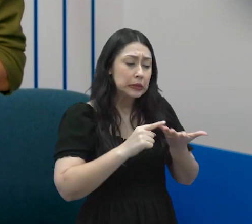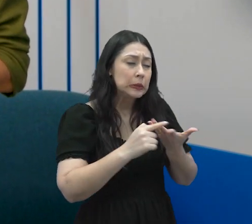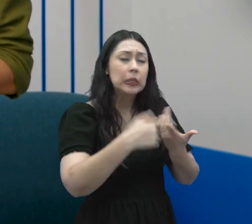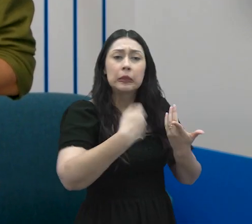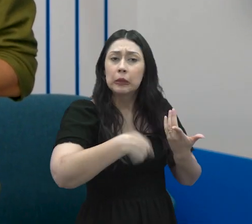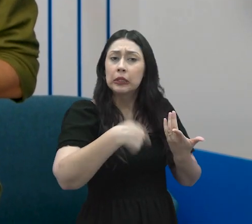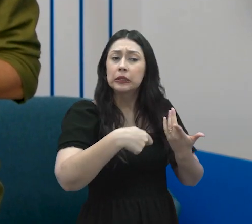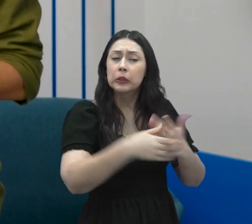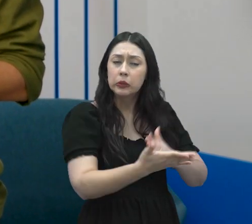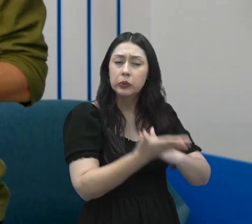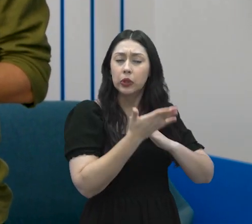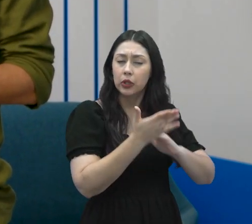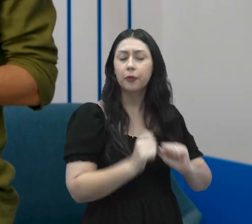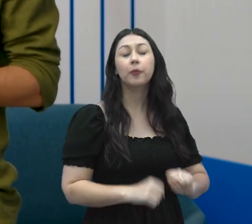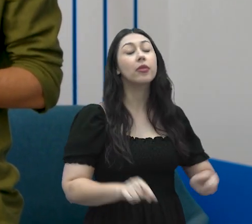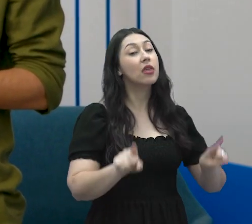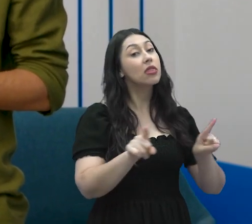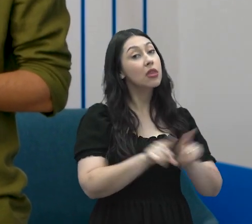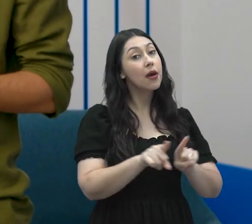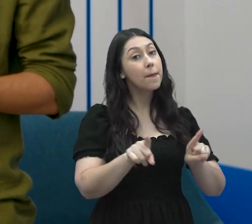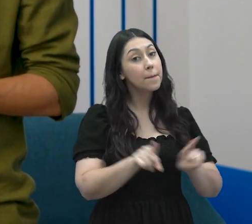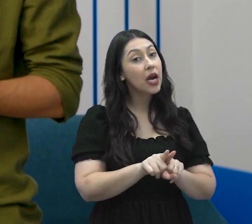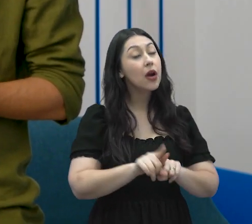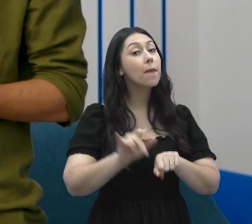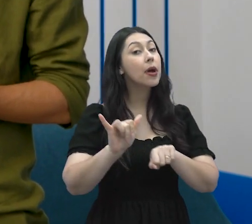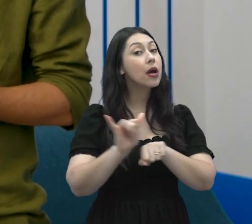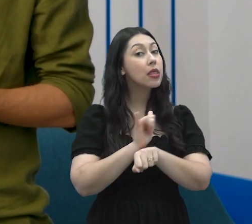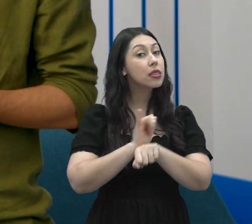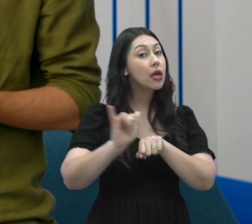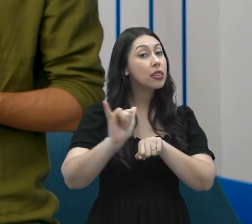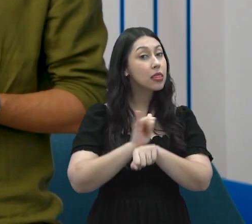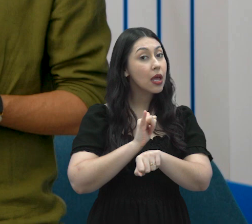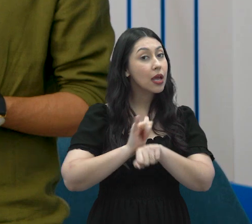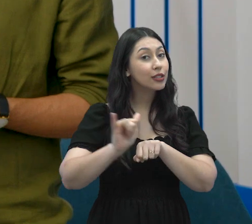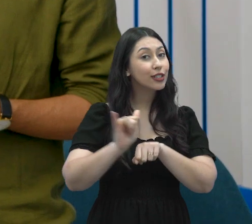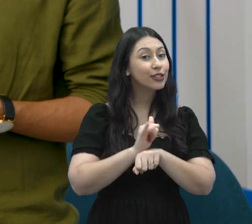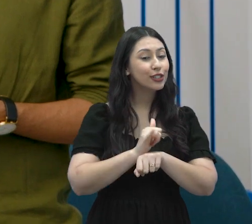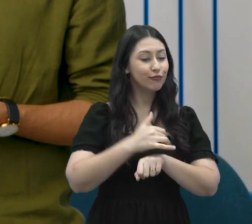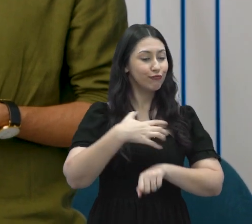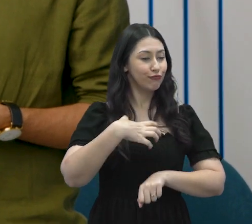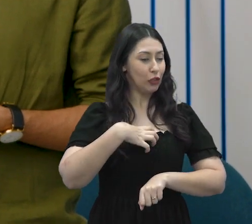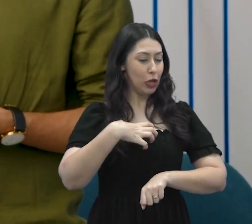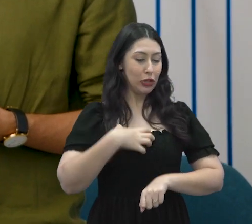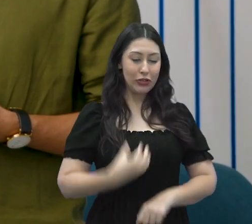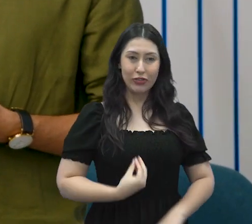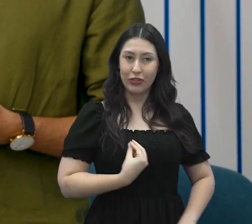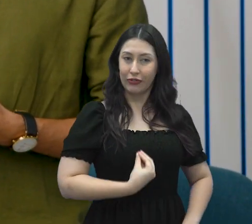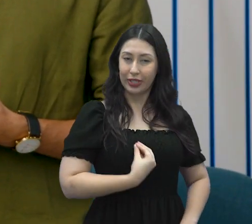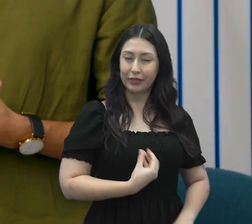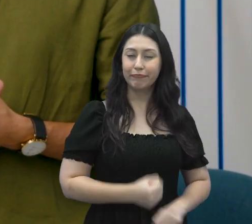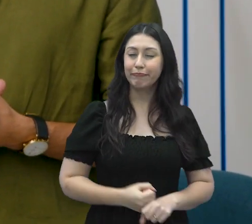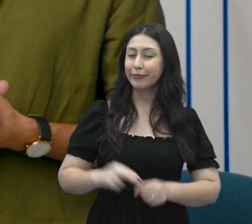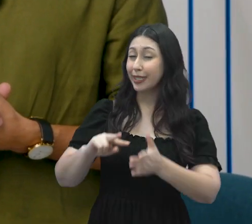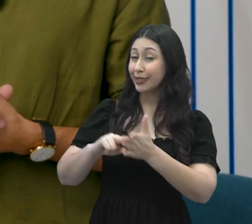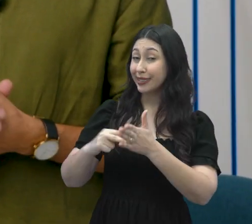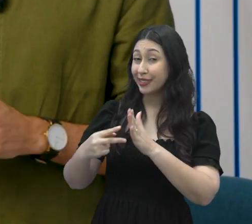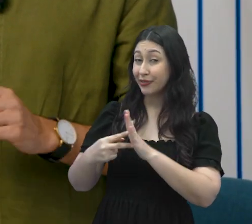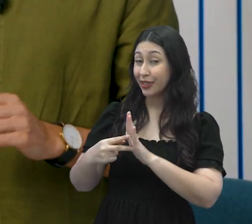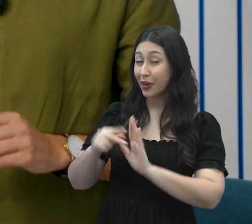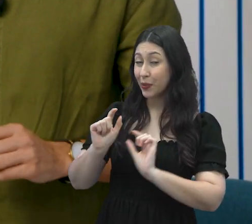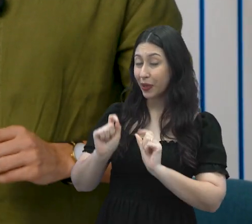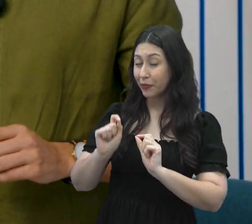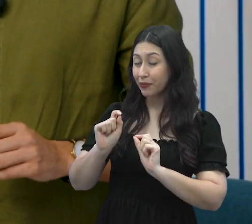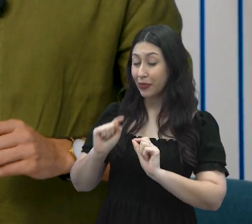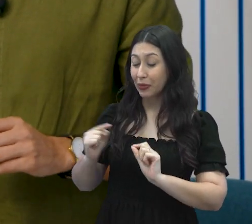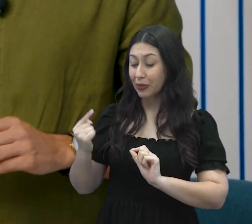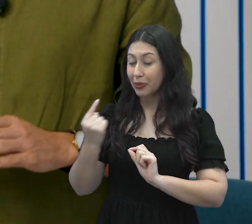de necessidades. Ao mesmo tempo, ele também é um mecanismo produtor de estilo de vida. Isso quer dizer que